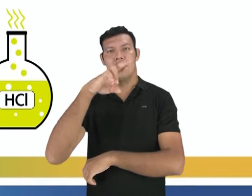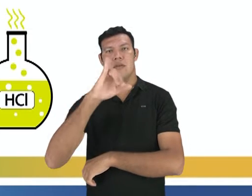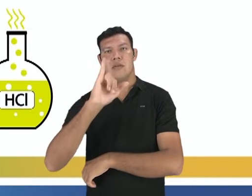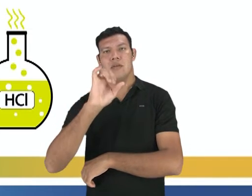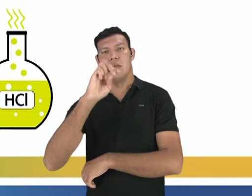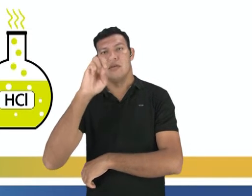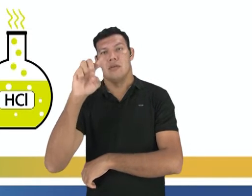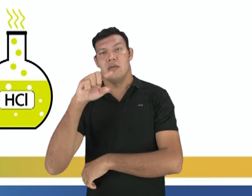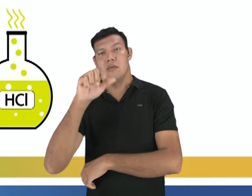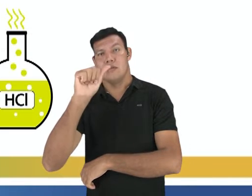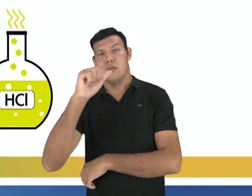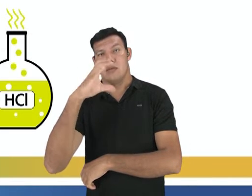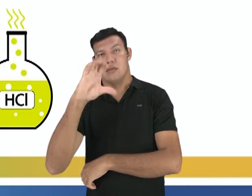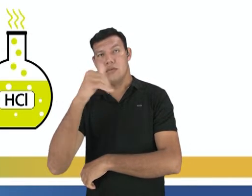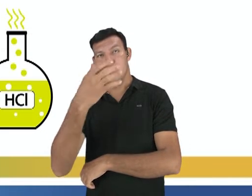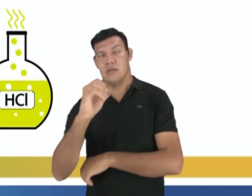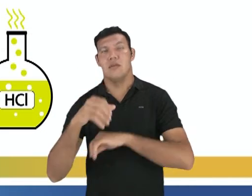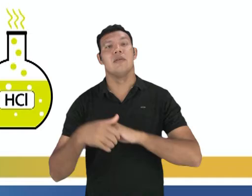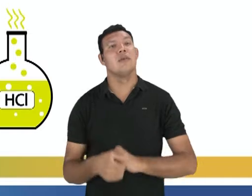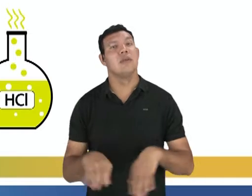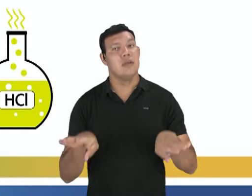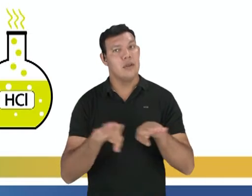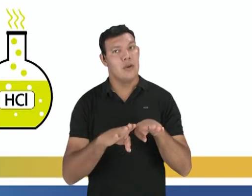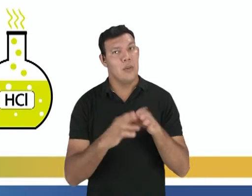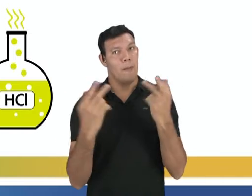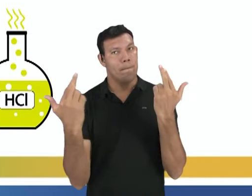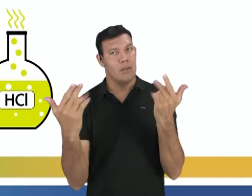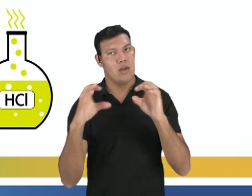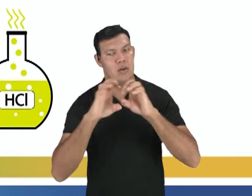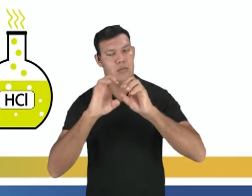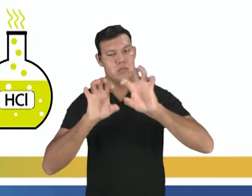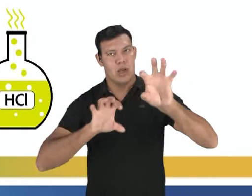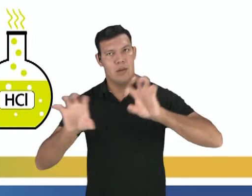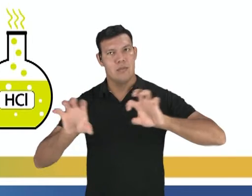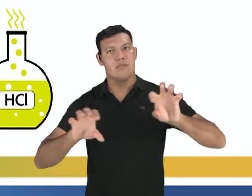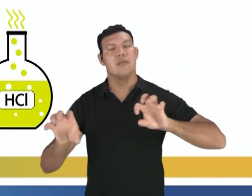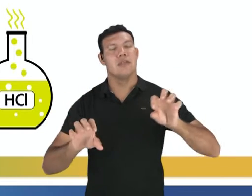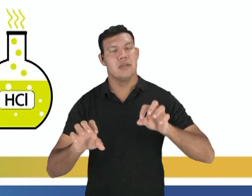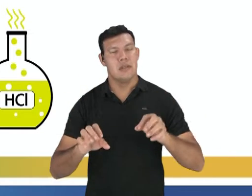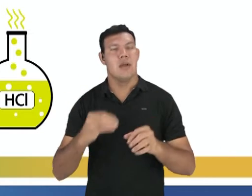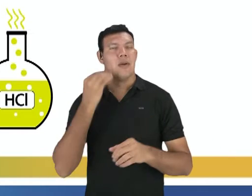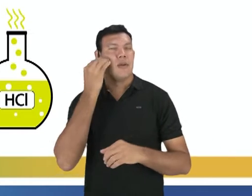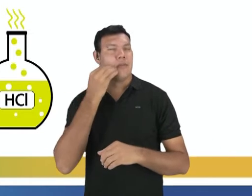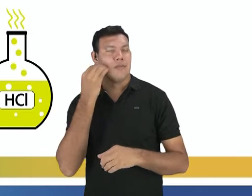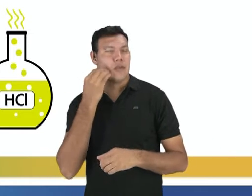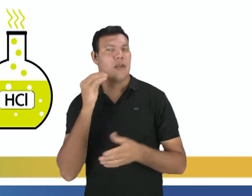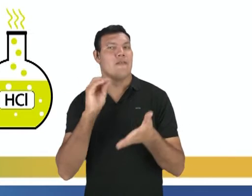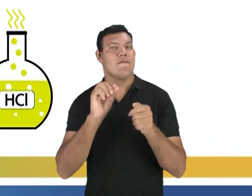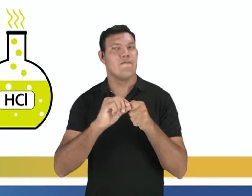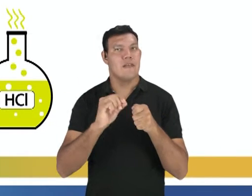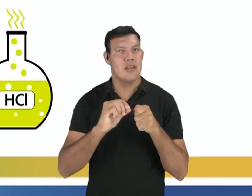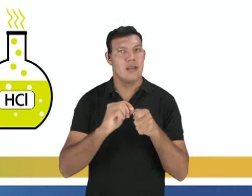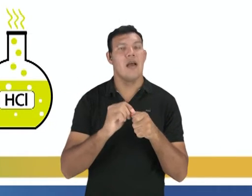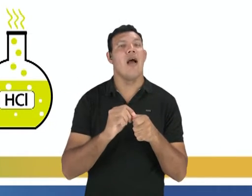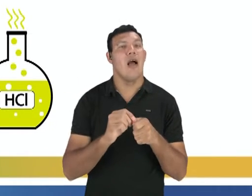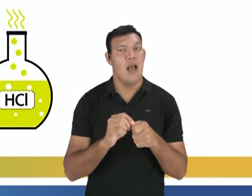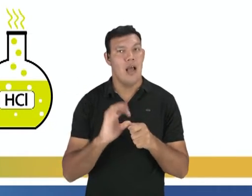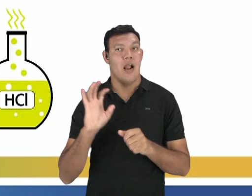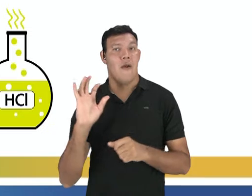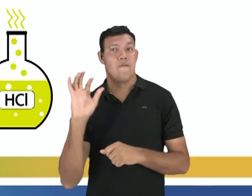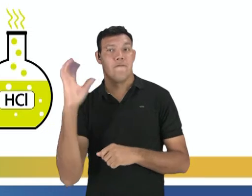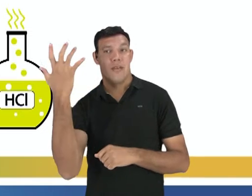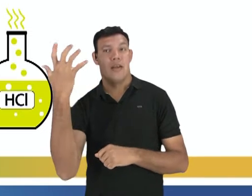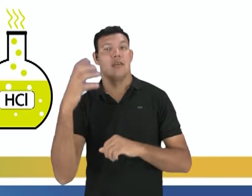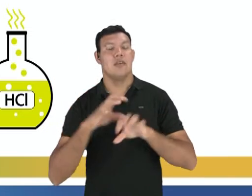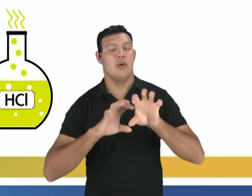dissociação, Arrhenius formulou fenômenos, né, através das experiências, foram formulados os fenômenos